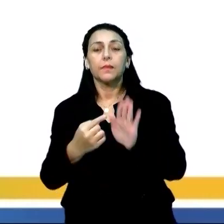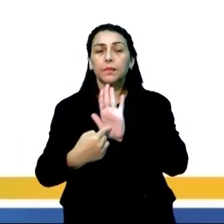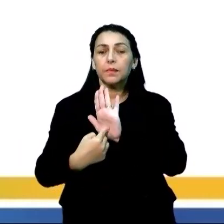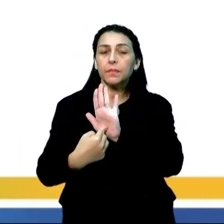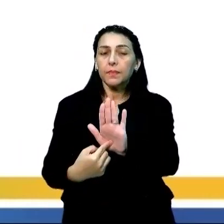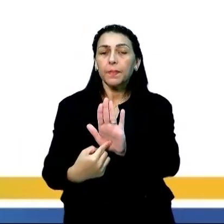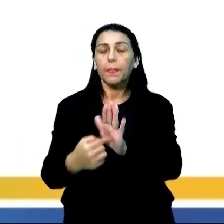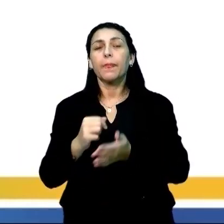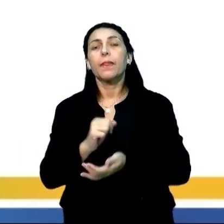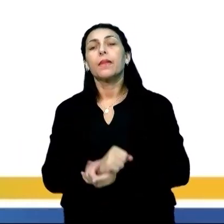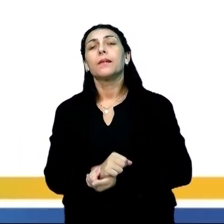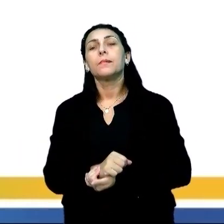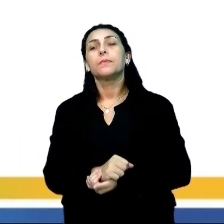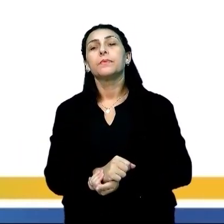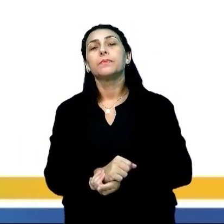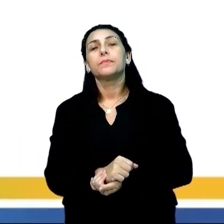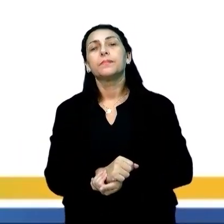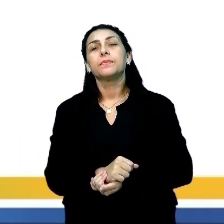Mostrar.